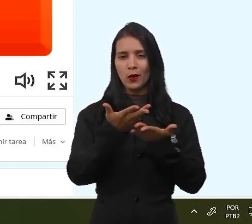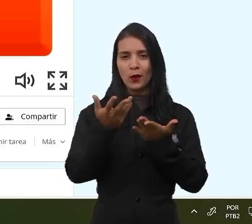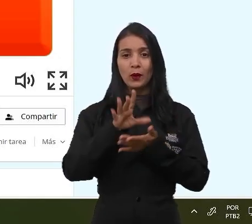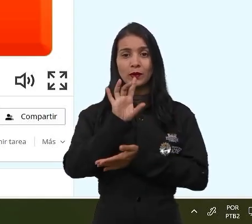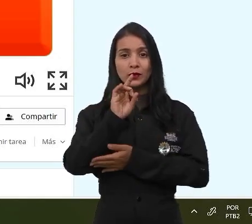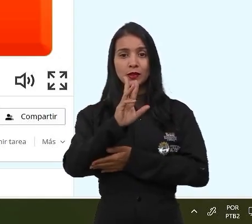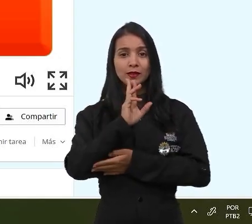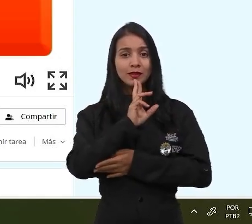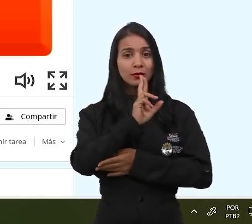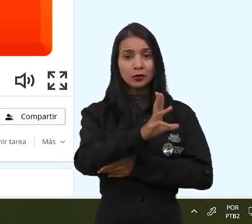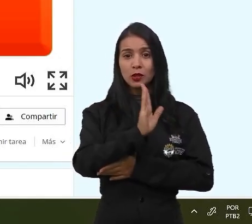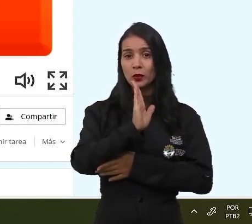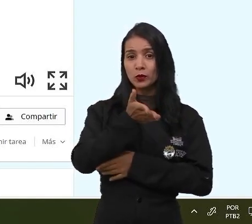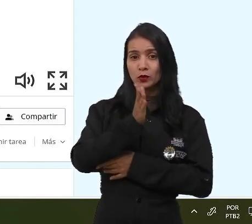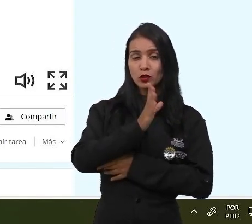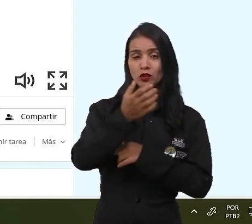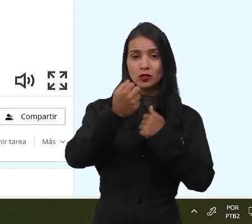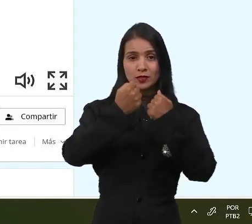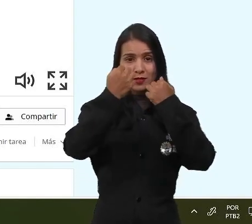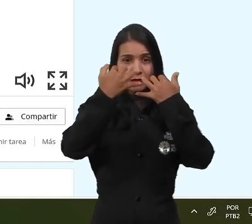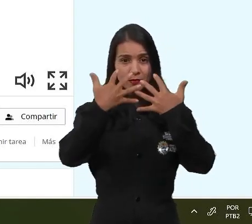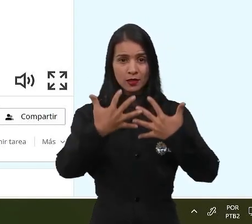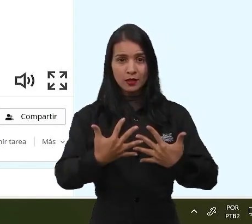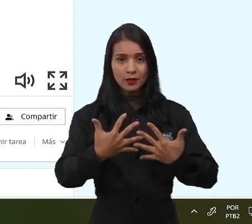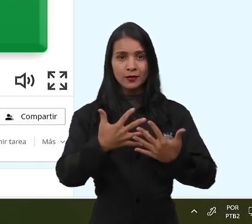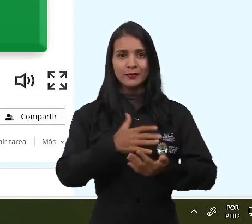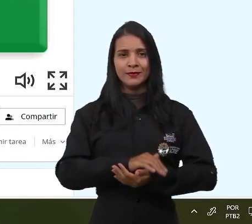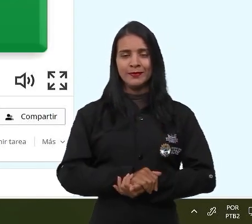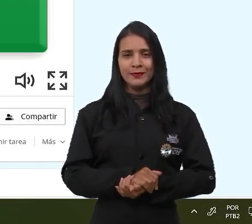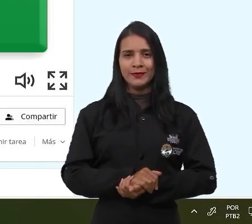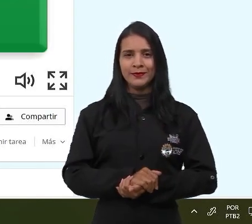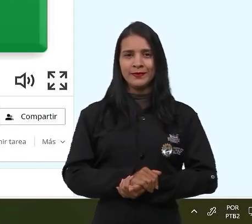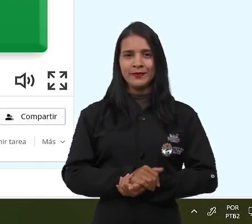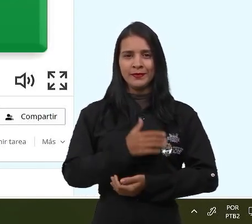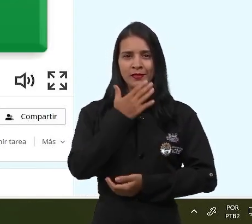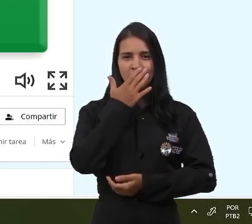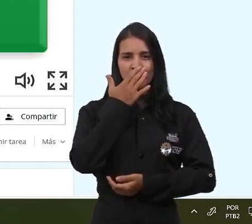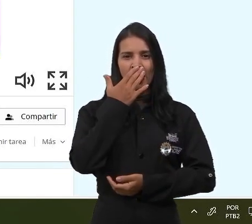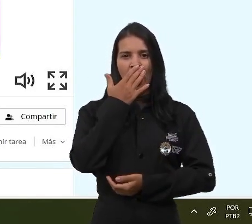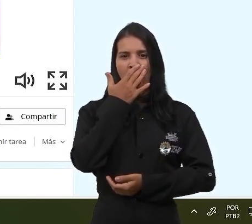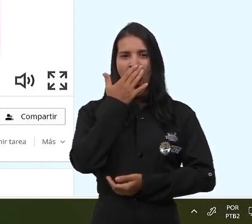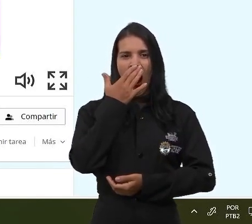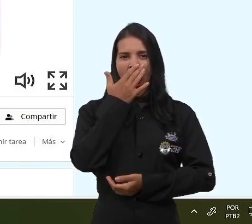nós conceituamos, tá bom? Tem outras expressões, ó, que eu deixei para vocês